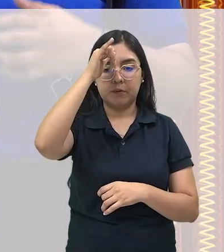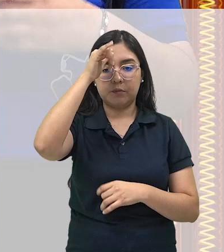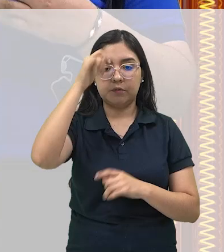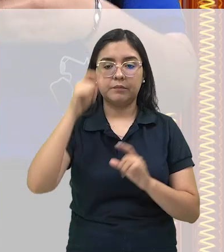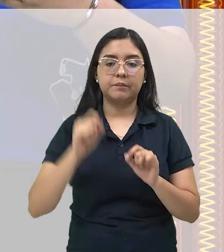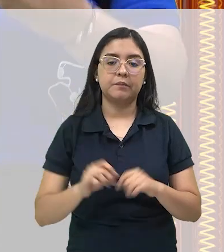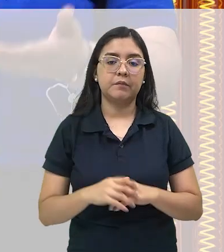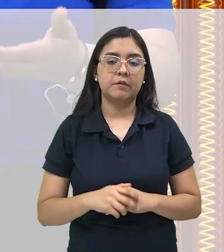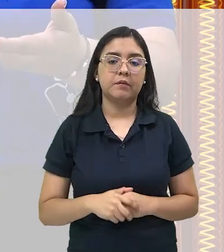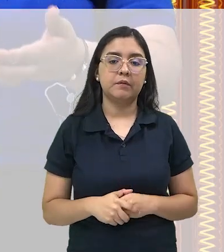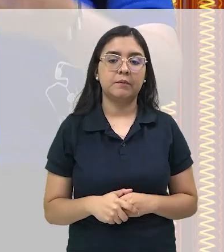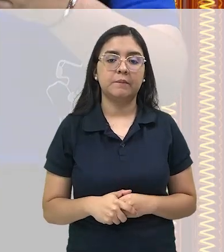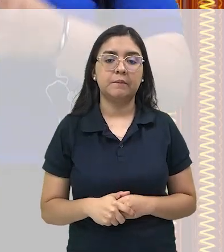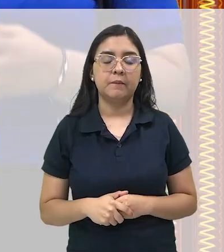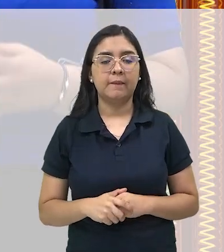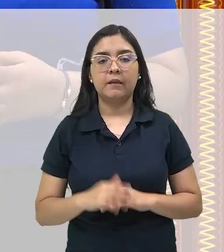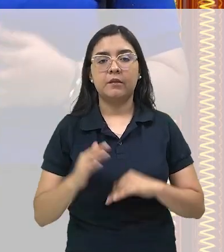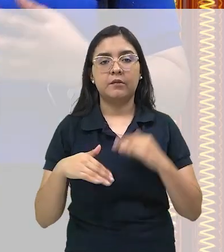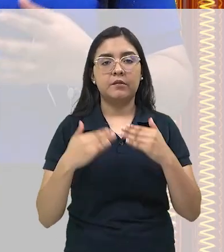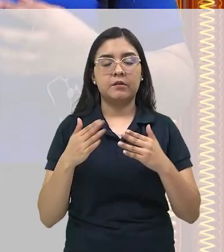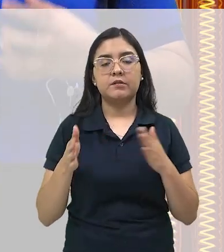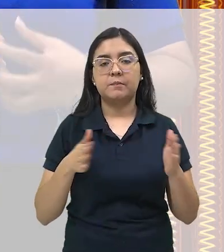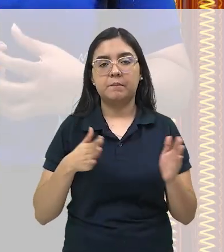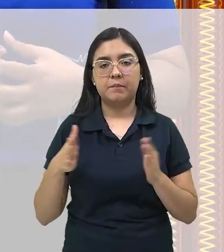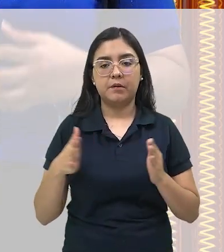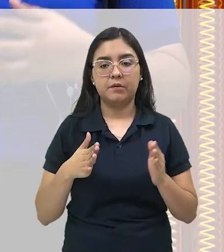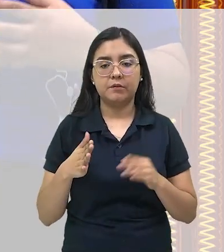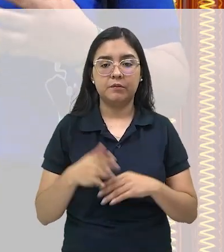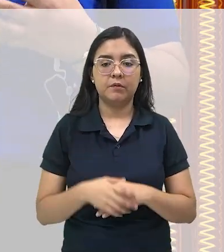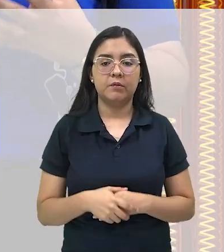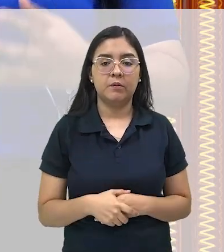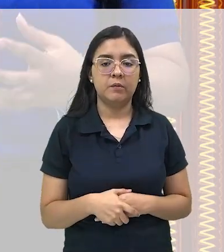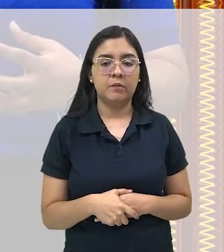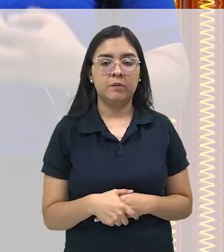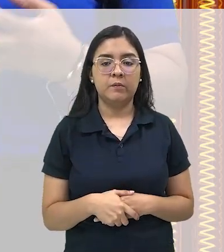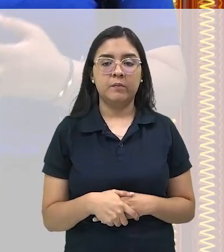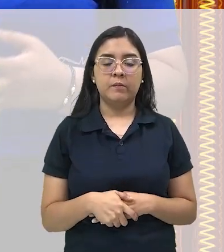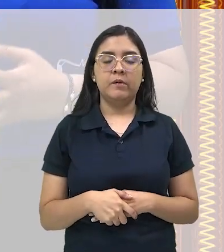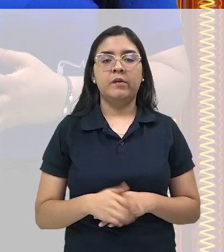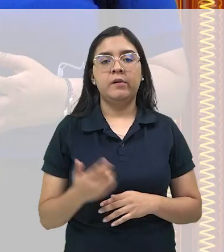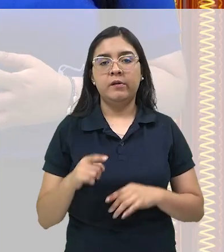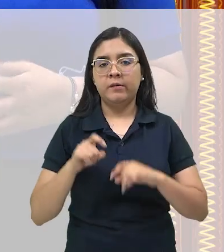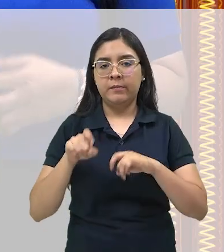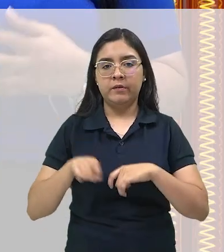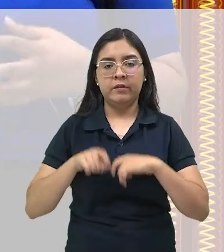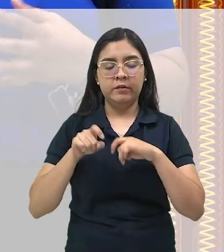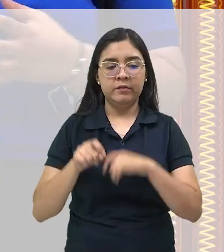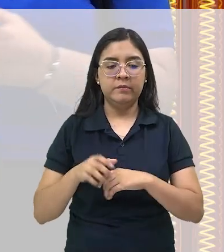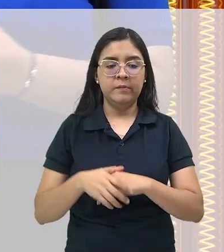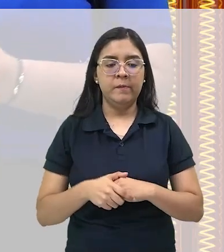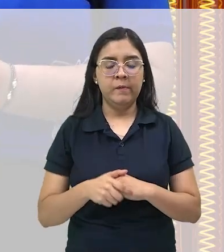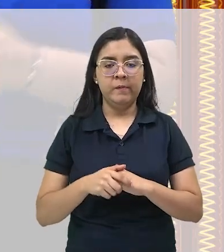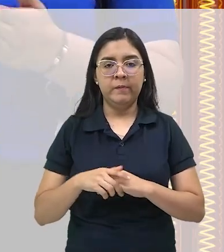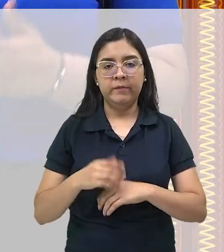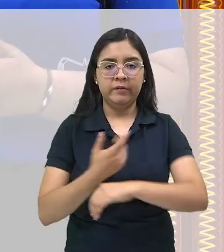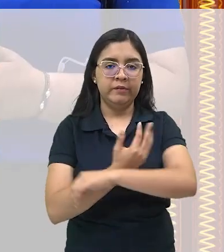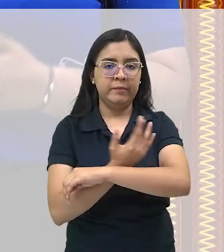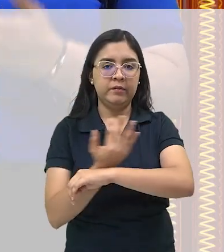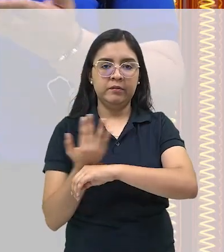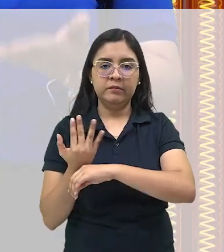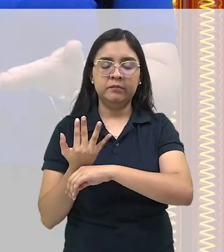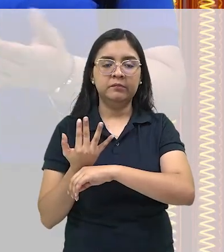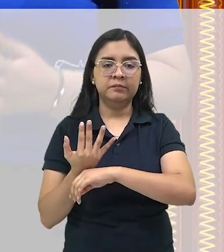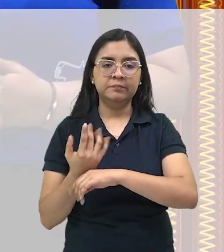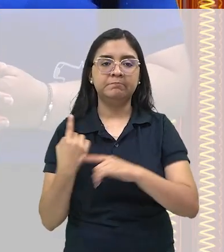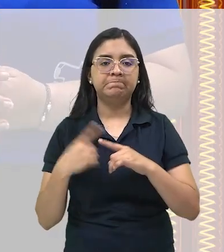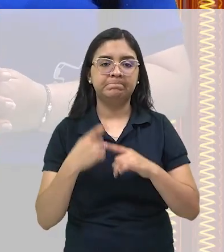ocorre, ela não é bem desenvolvida, porque não há tantas plantações que vão conseguir sobreviver a esse frio intenso